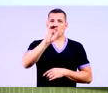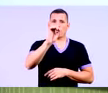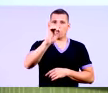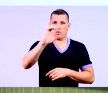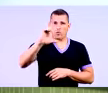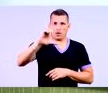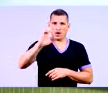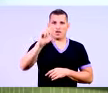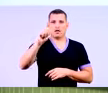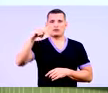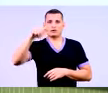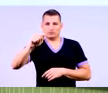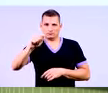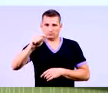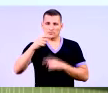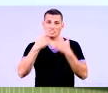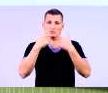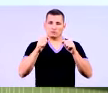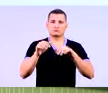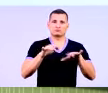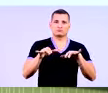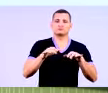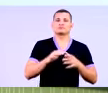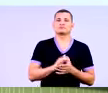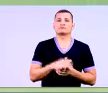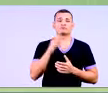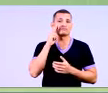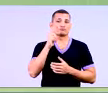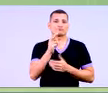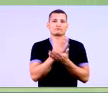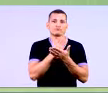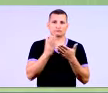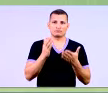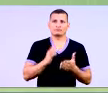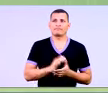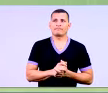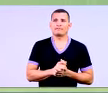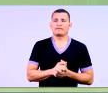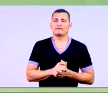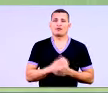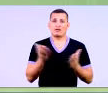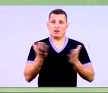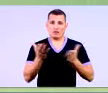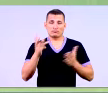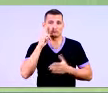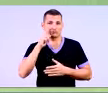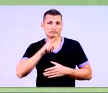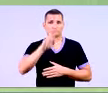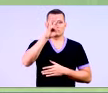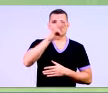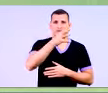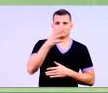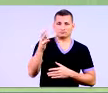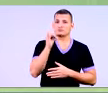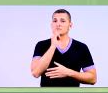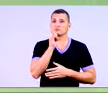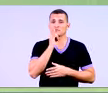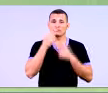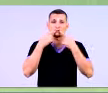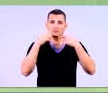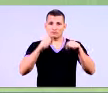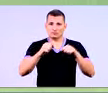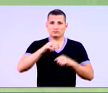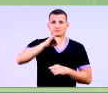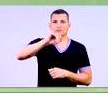tá vamos dar mais uma olhada em algumas coisas vamos pegar um exemplo aqui da linguagem java